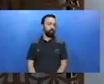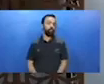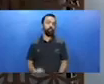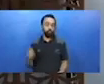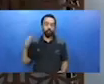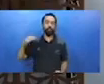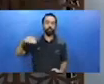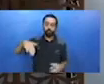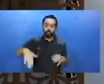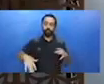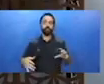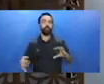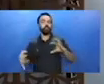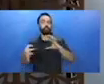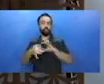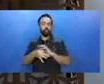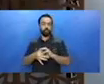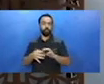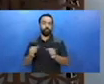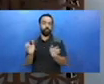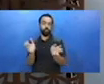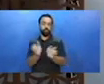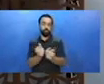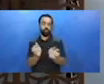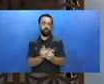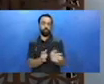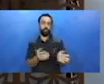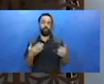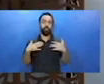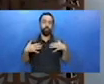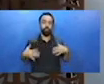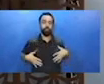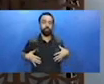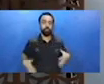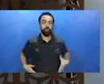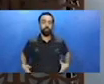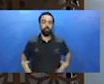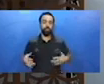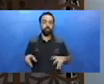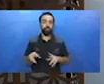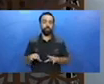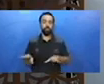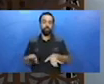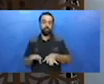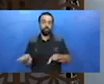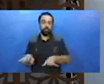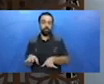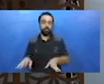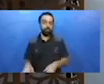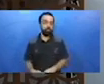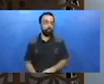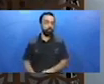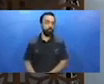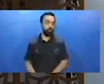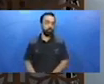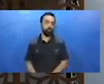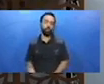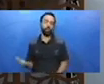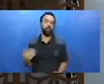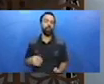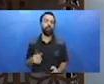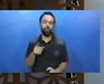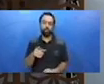Nadar envolve diversas movimentações do corpo. Vocês já ouviram falar? Muitas pessoas dizem que natação é o melhor